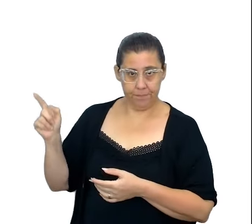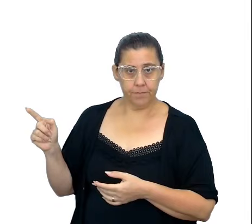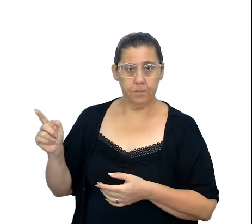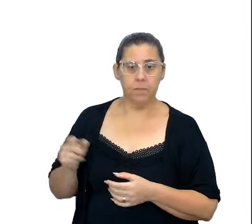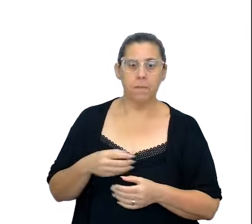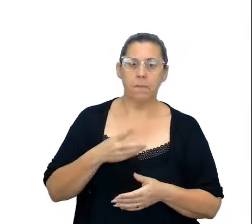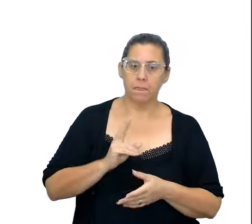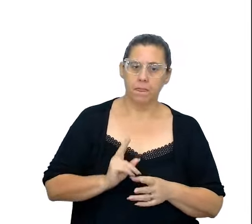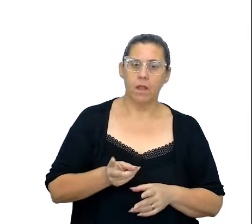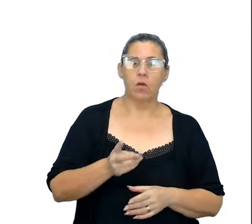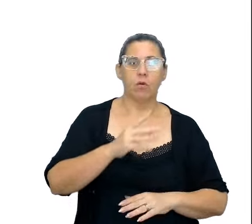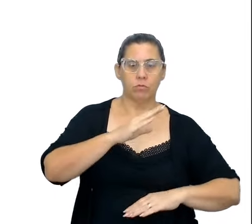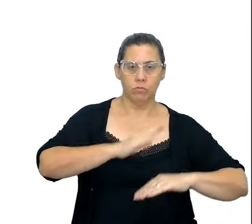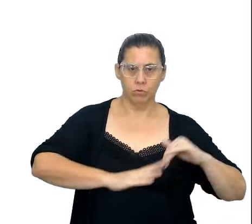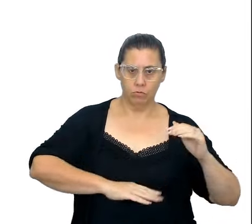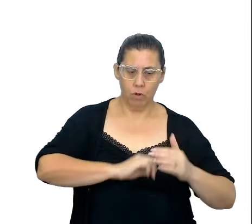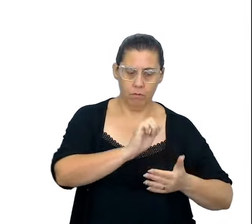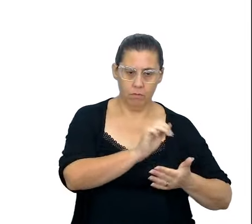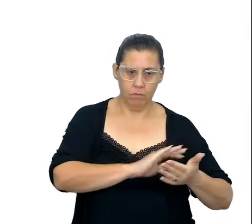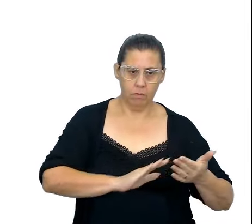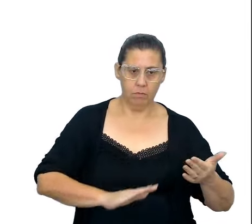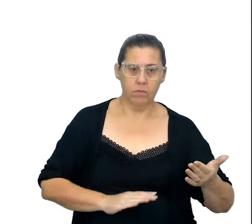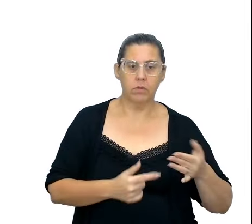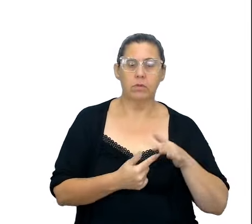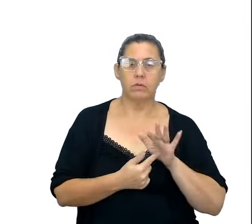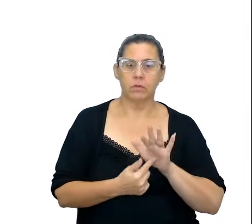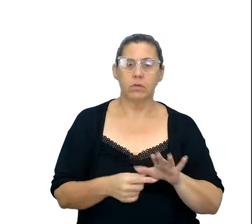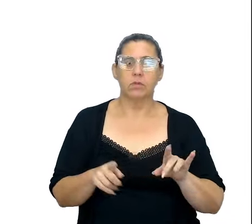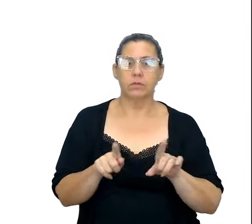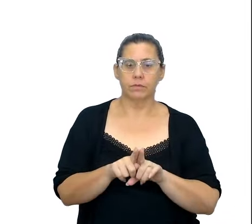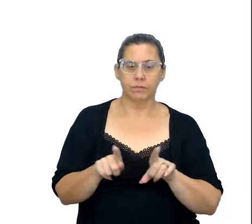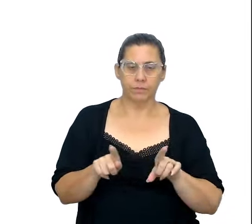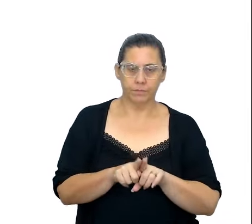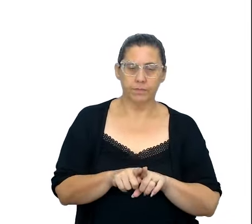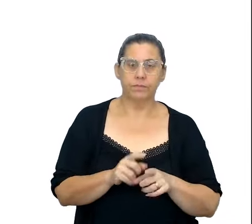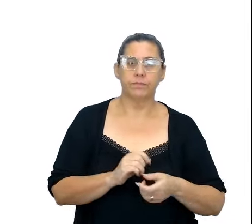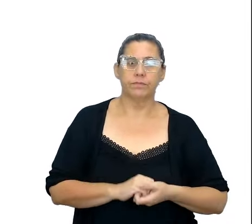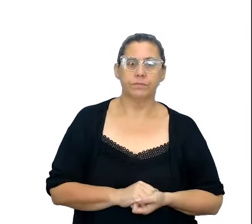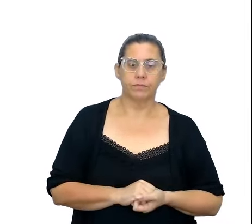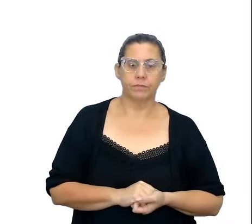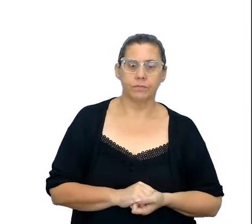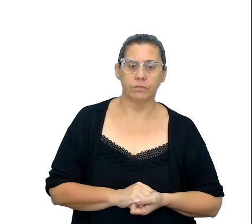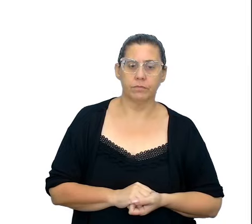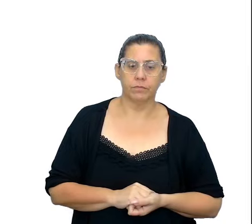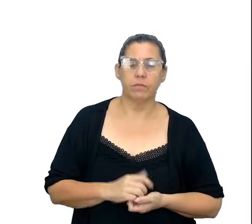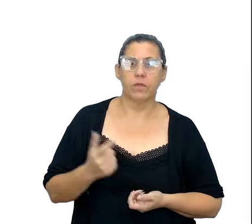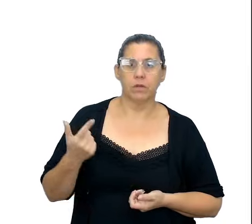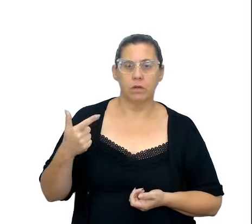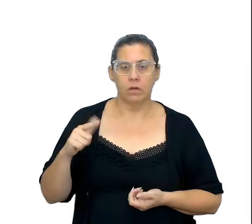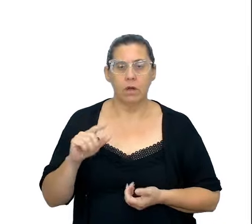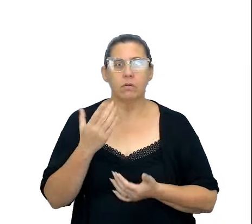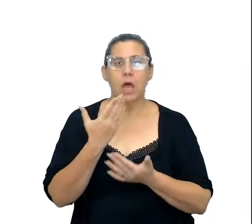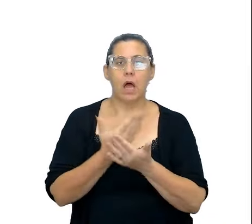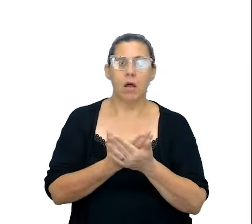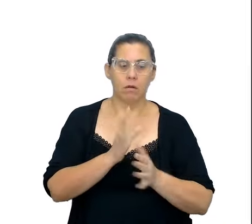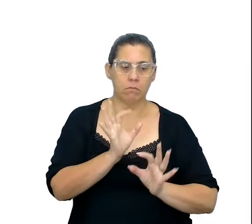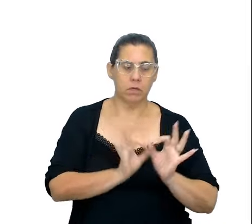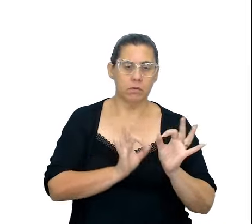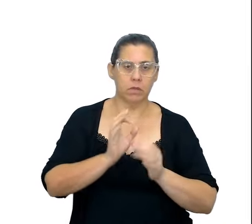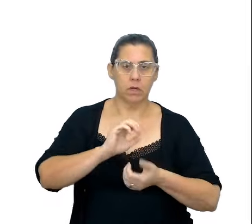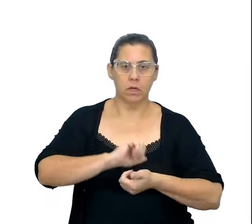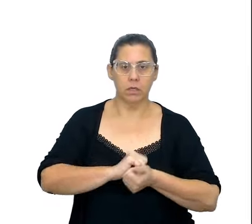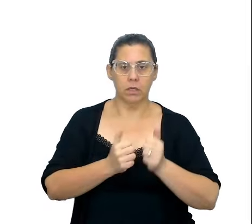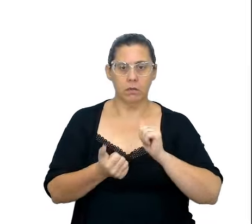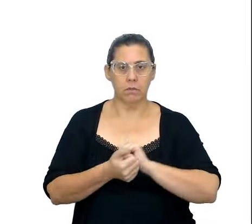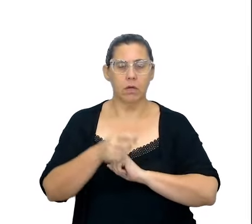sequência, continua a atividade, né, dentro ainda desse planejamento, né, da aula. A partir da aula, você planejará uma adaptação